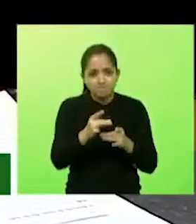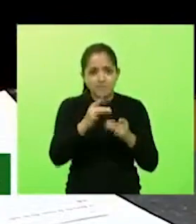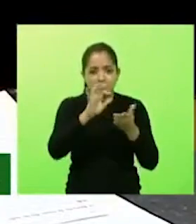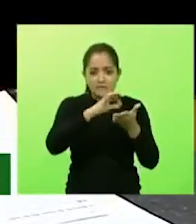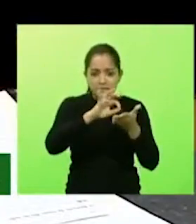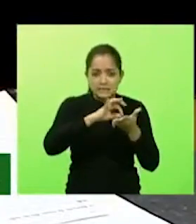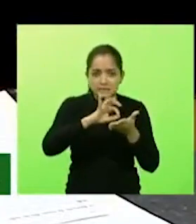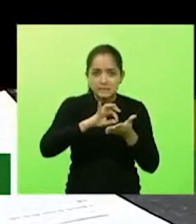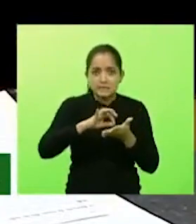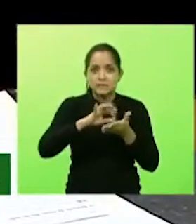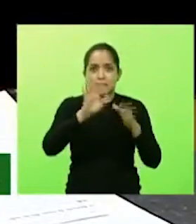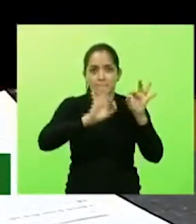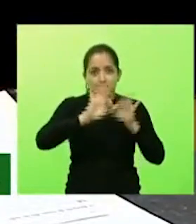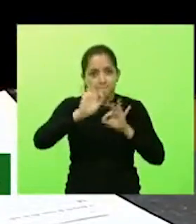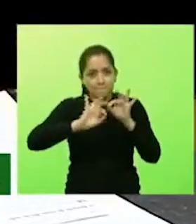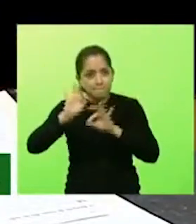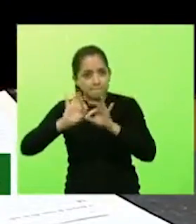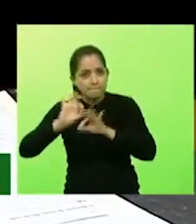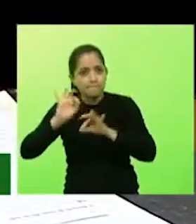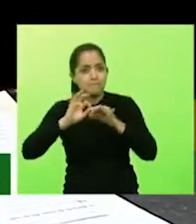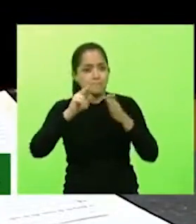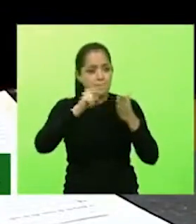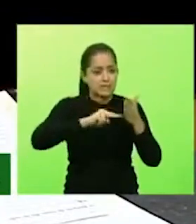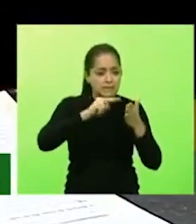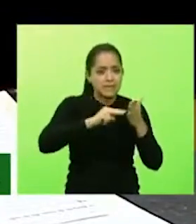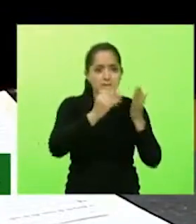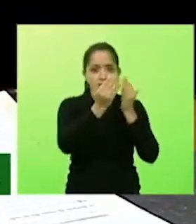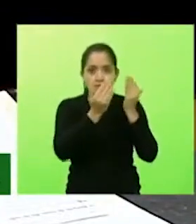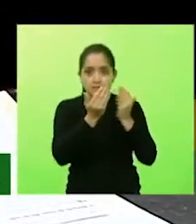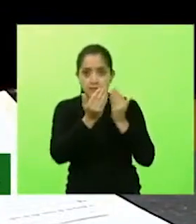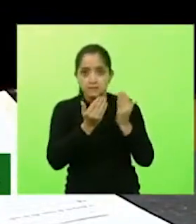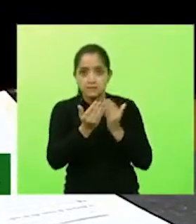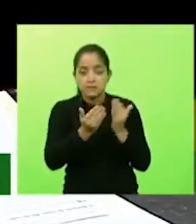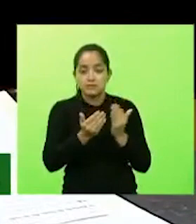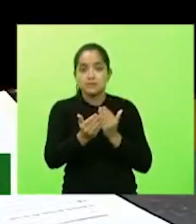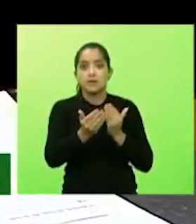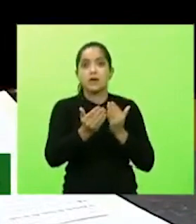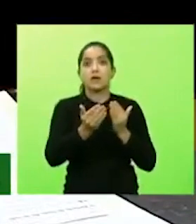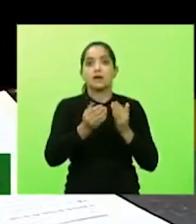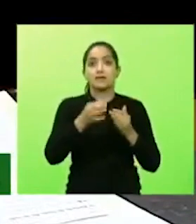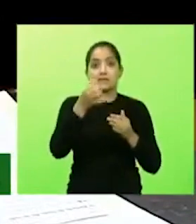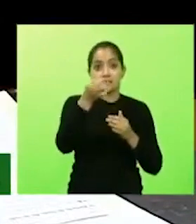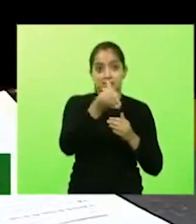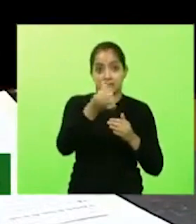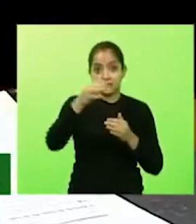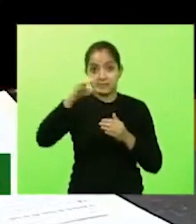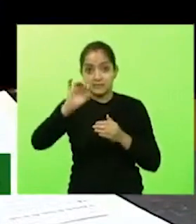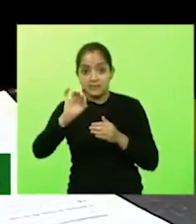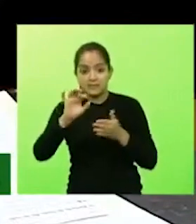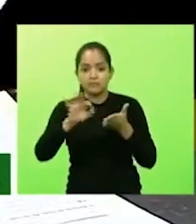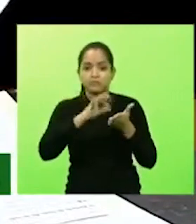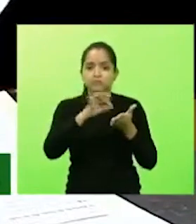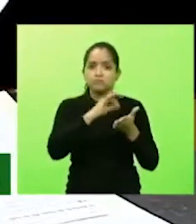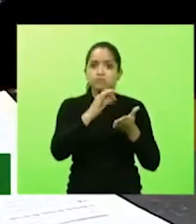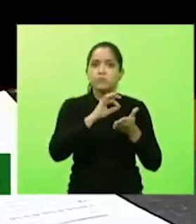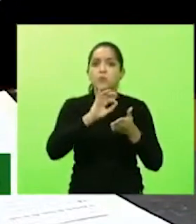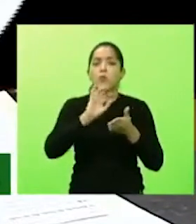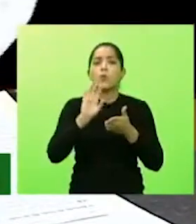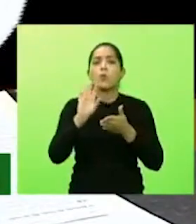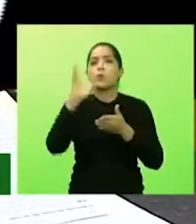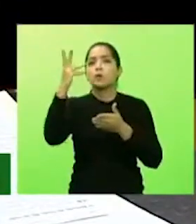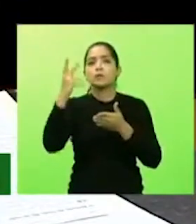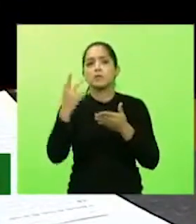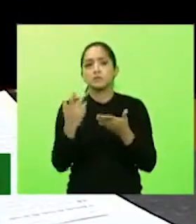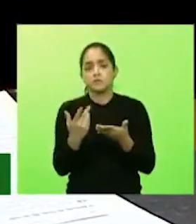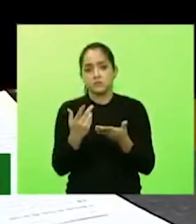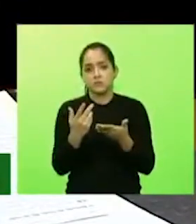páginas, estratificar para os colegas parlamentares em 60 laudas o que efetivamente estava acontecendo. E